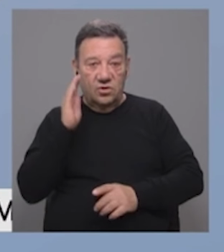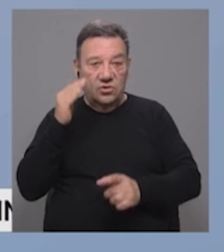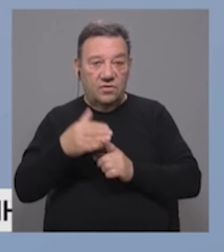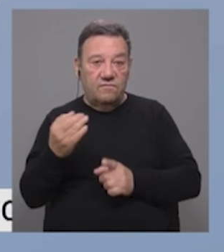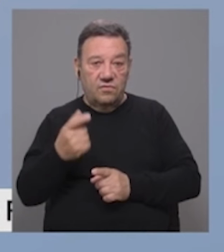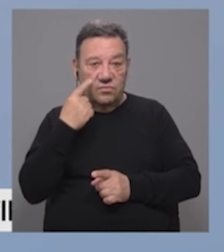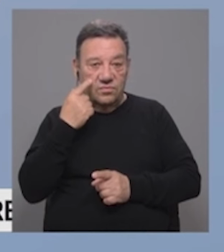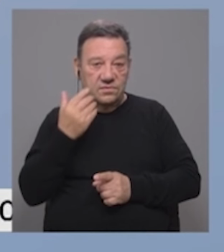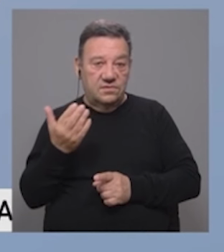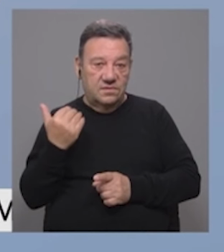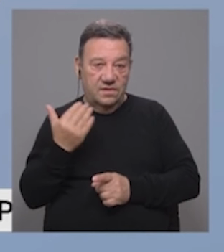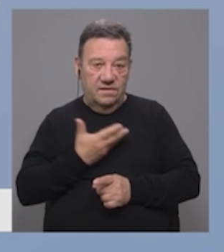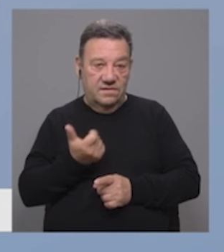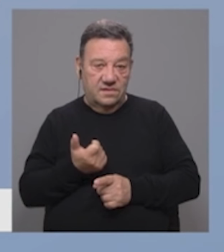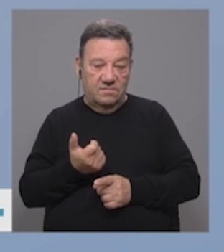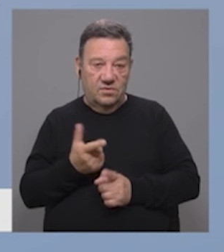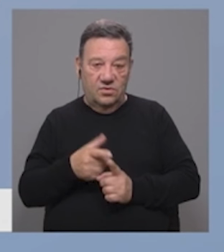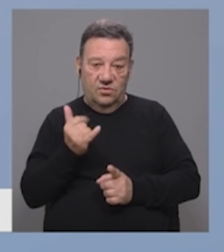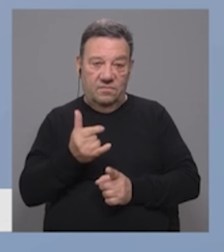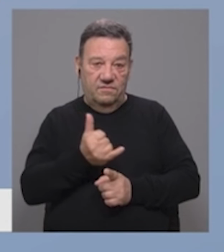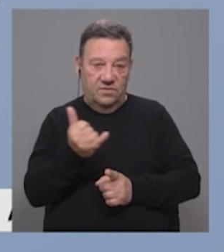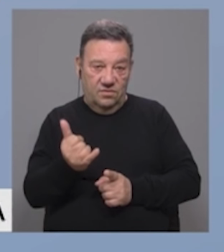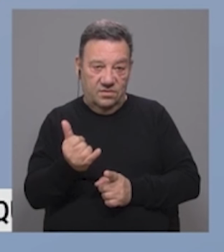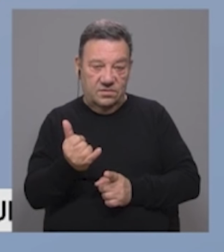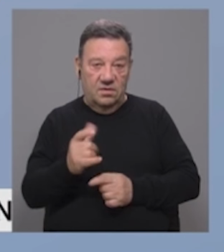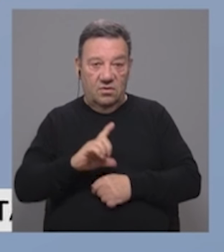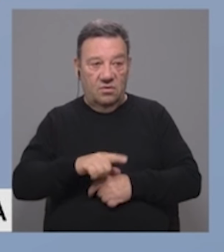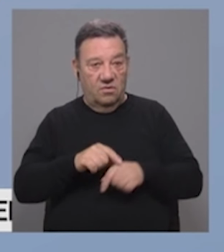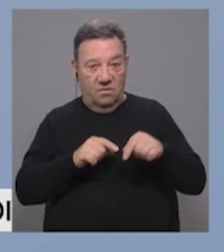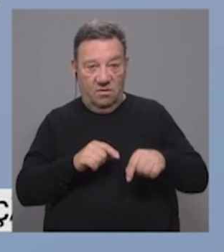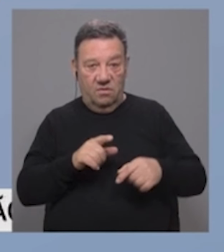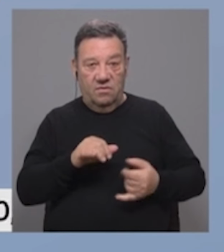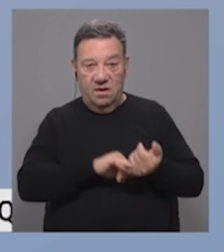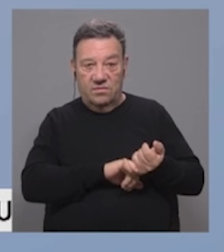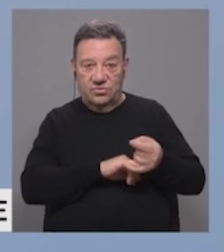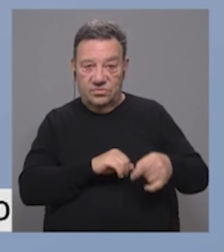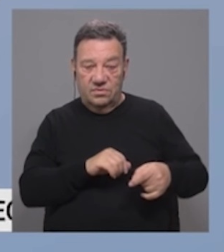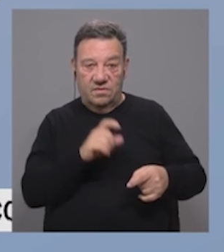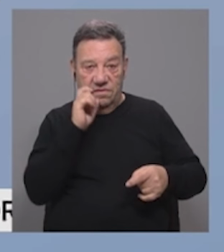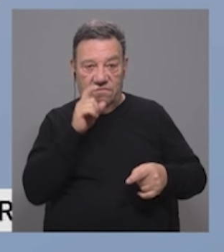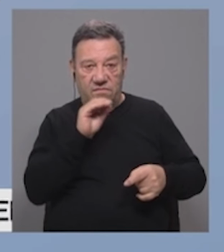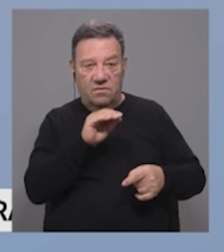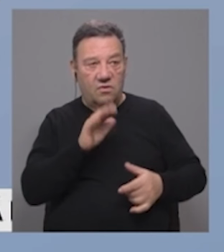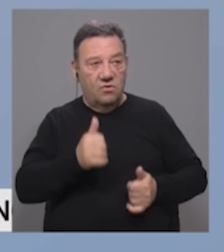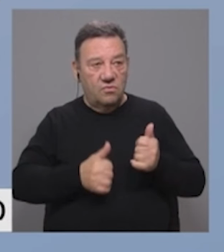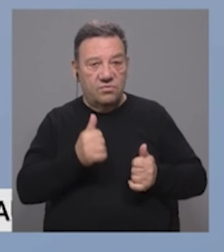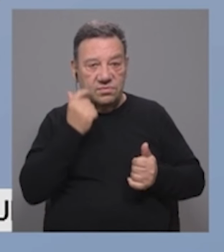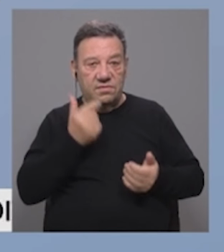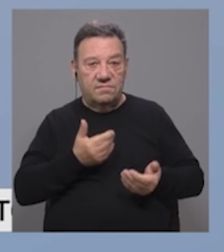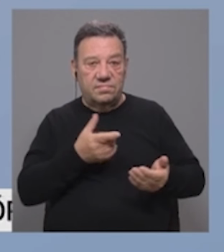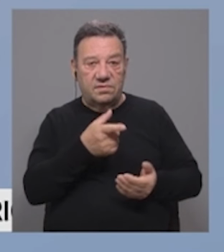foram conhecidos em dezembro de 2022 e logo aí a associação defendeu que o concurso